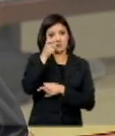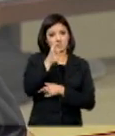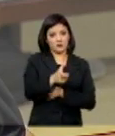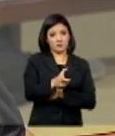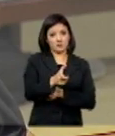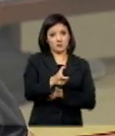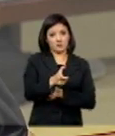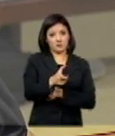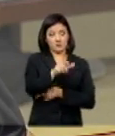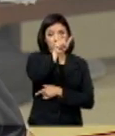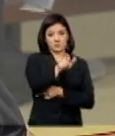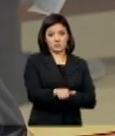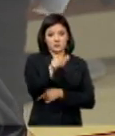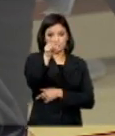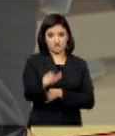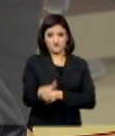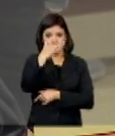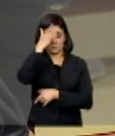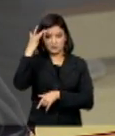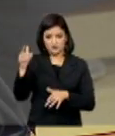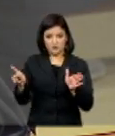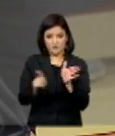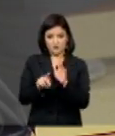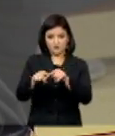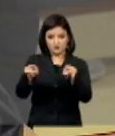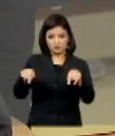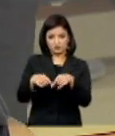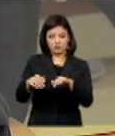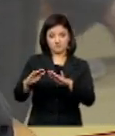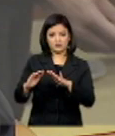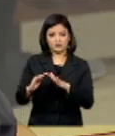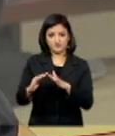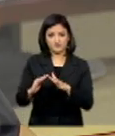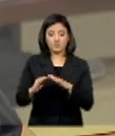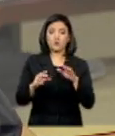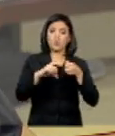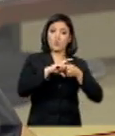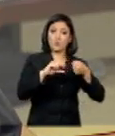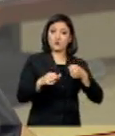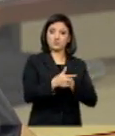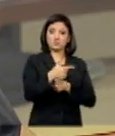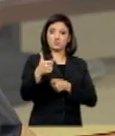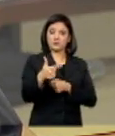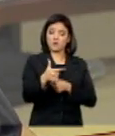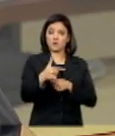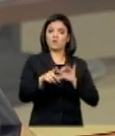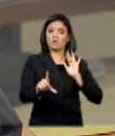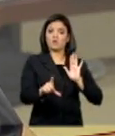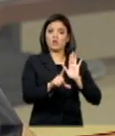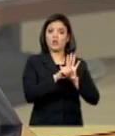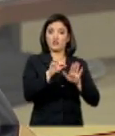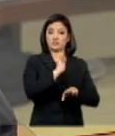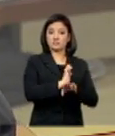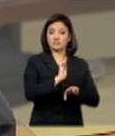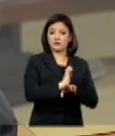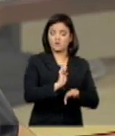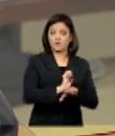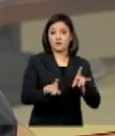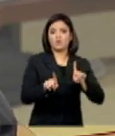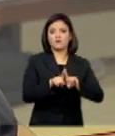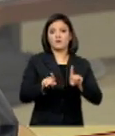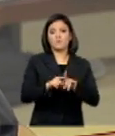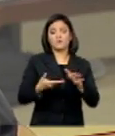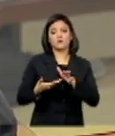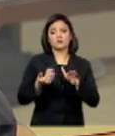individuais dos proprietários de terrenos de terrenos no artigo 2º da lei estadual n exclui os indevidamente nos